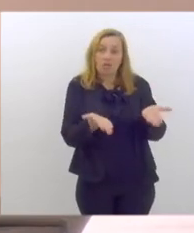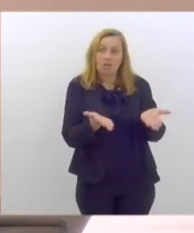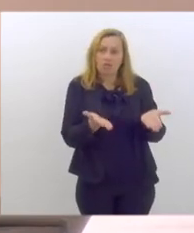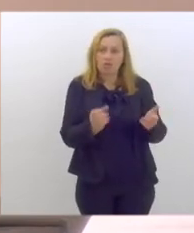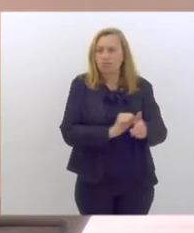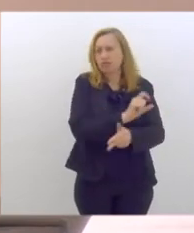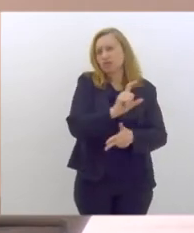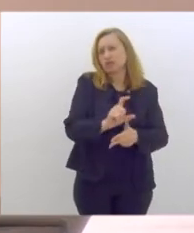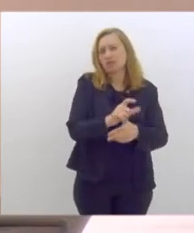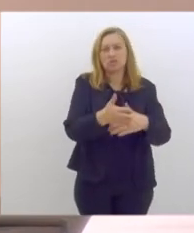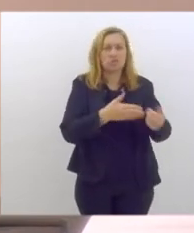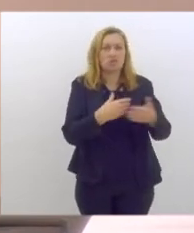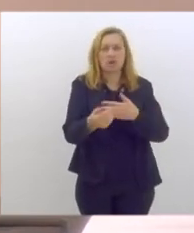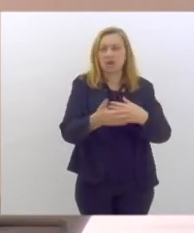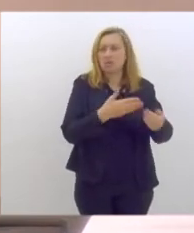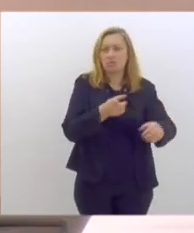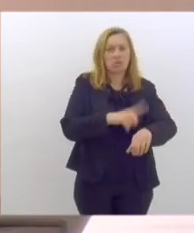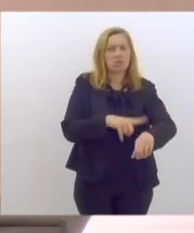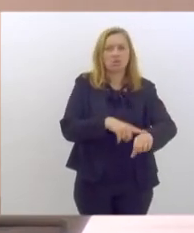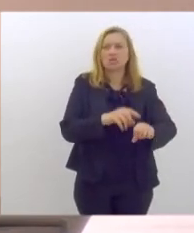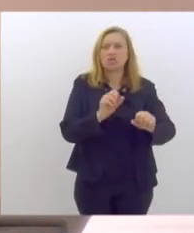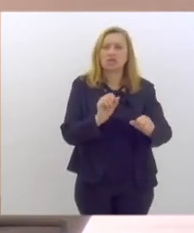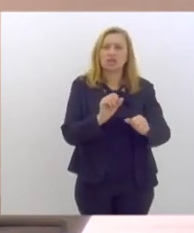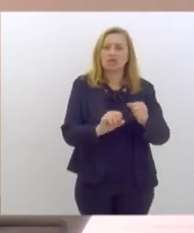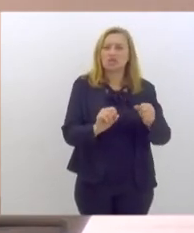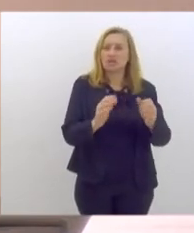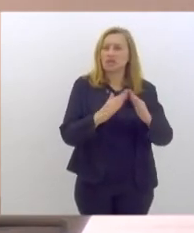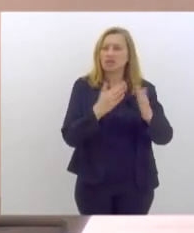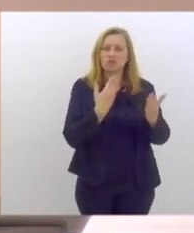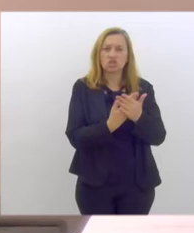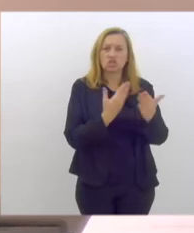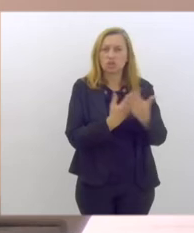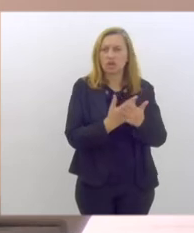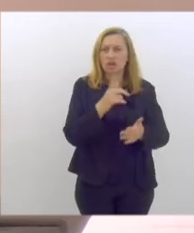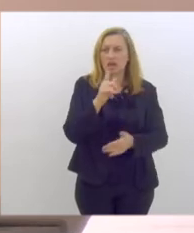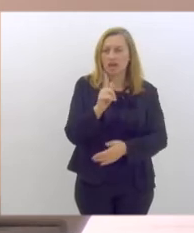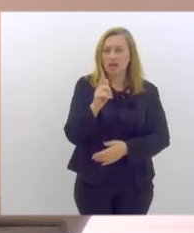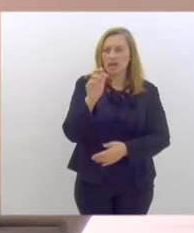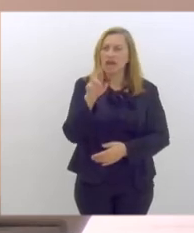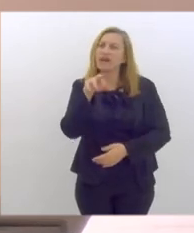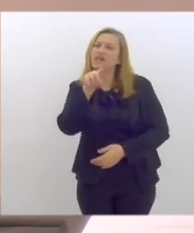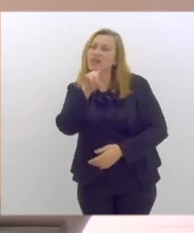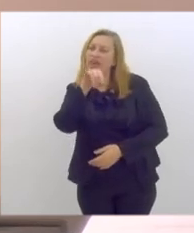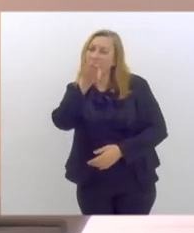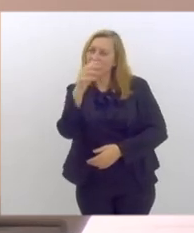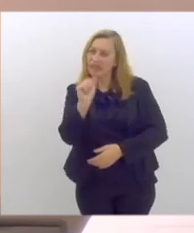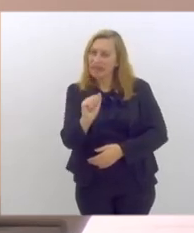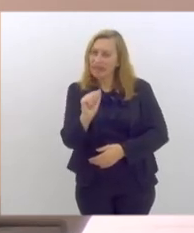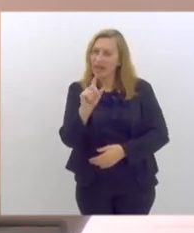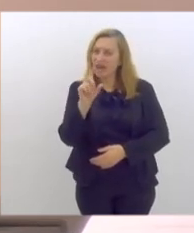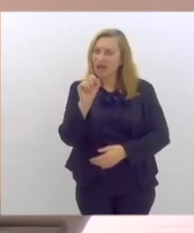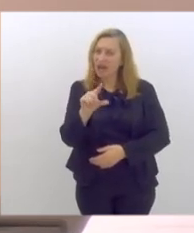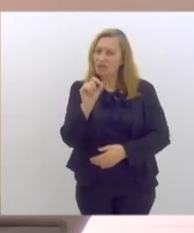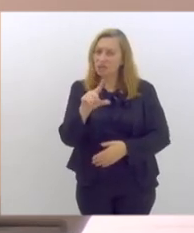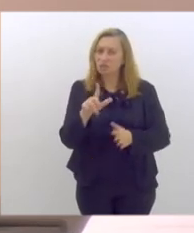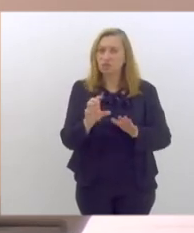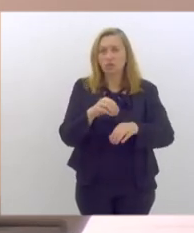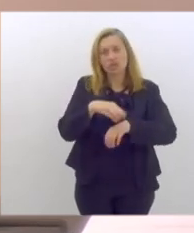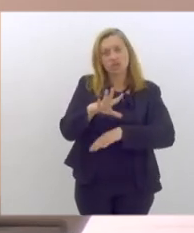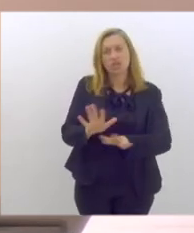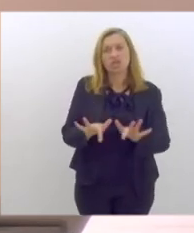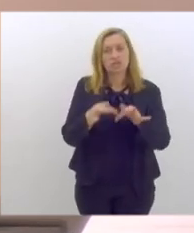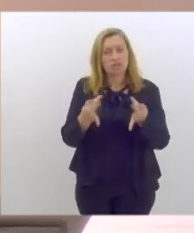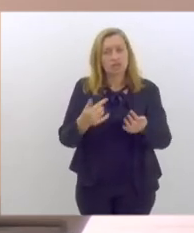o Executivo a hora a entender ele faz uma escola na Gardênia Azul então é uma mera indicação simples